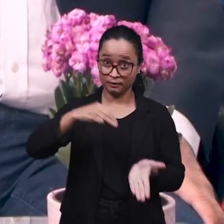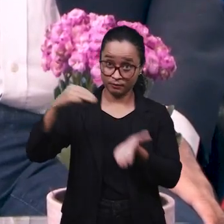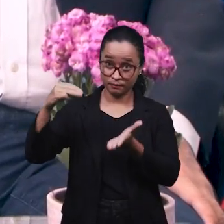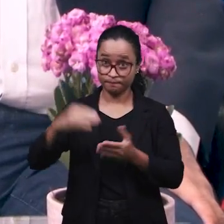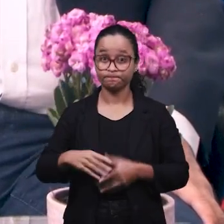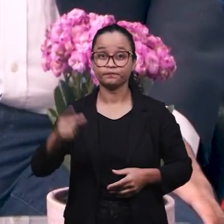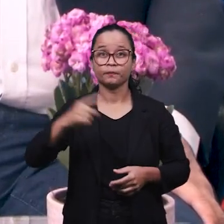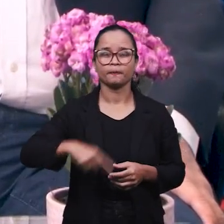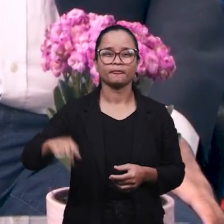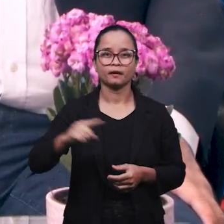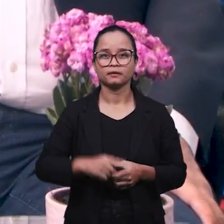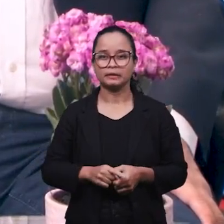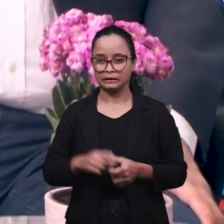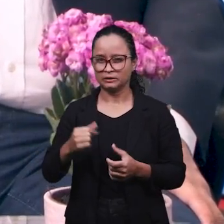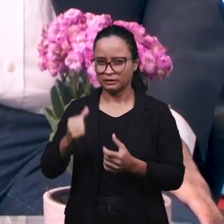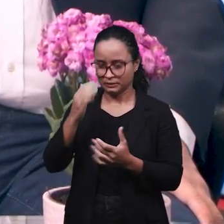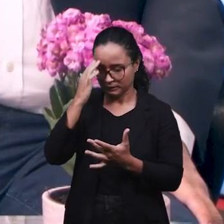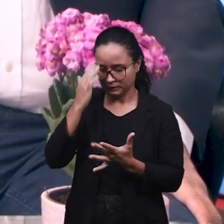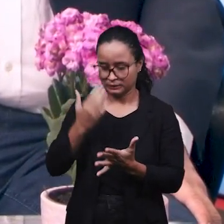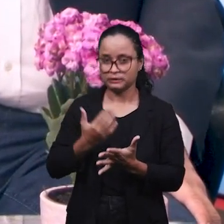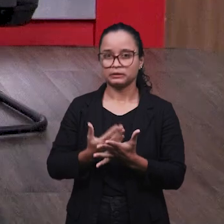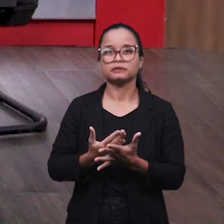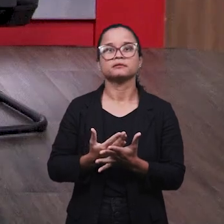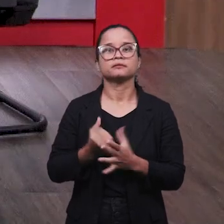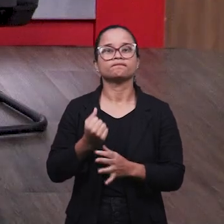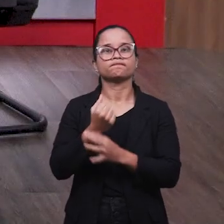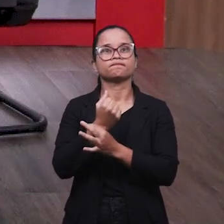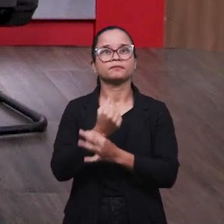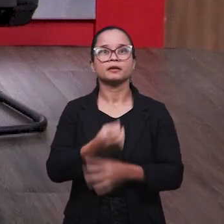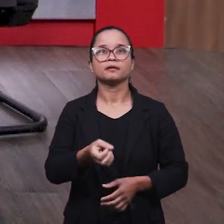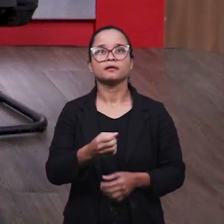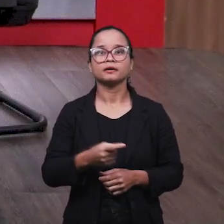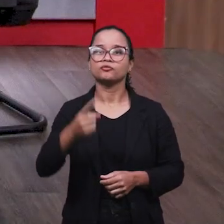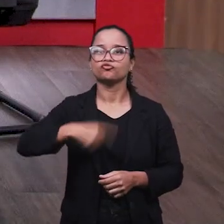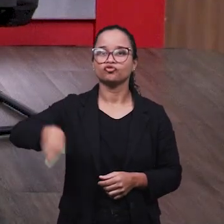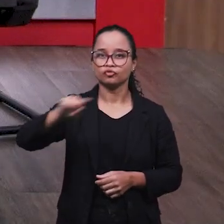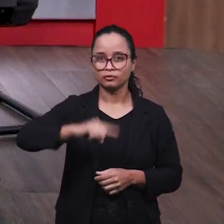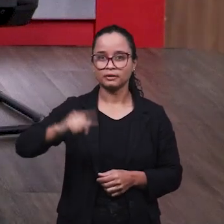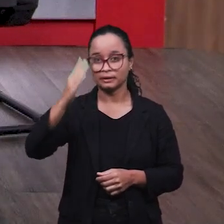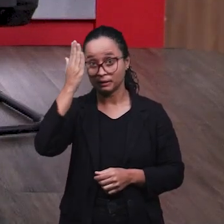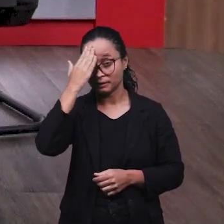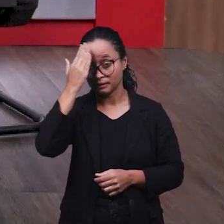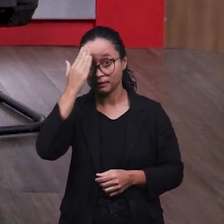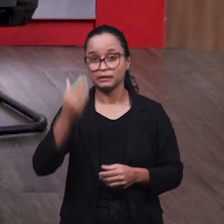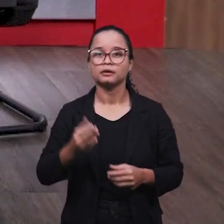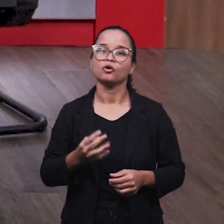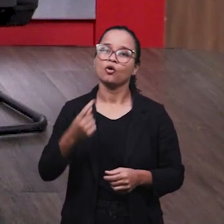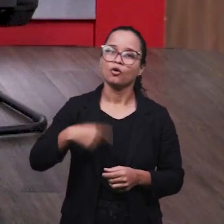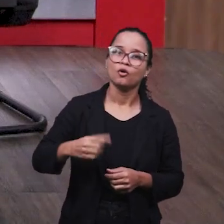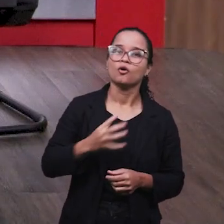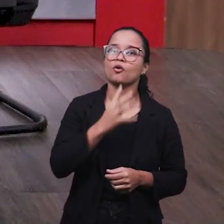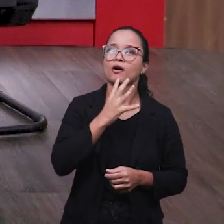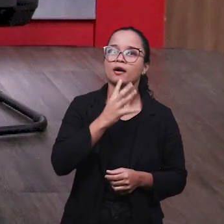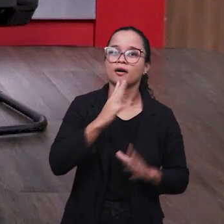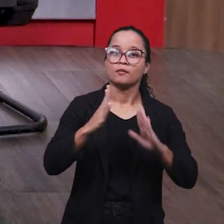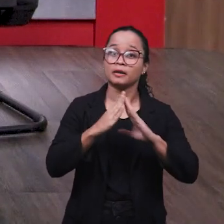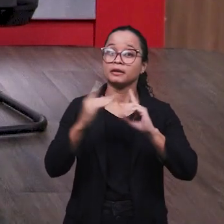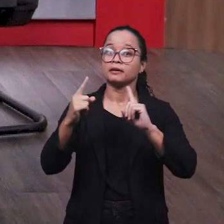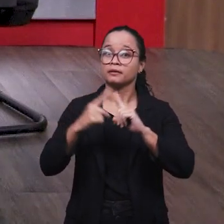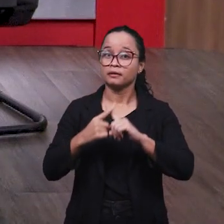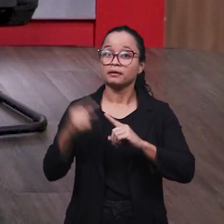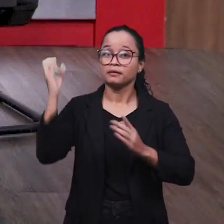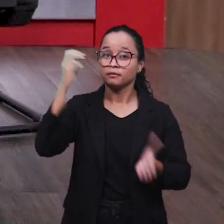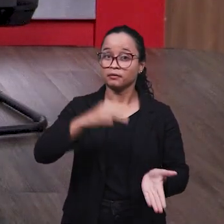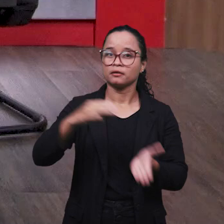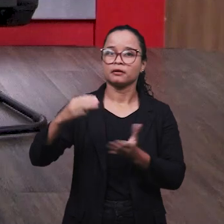uma credibilidade muito grande no sentido de sermos entendidos, né, sermos conhecidos como uma igreja que